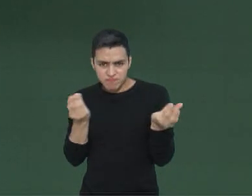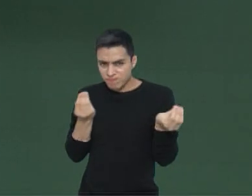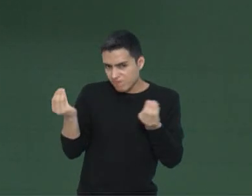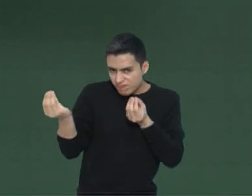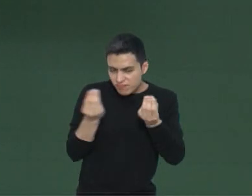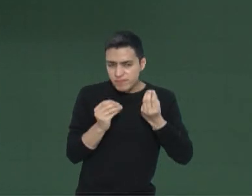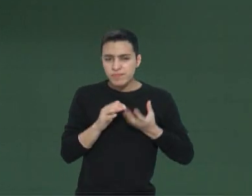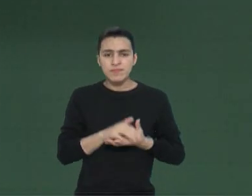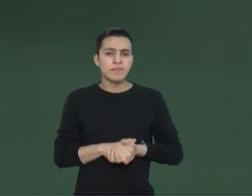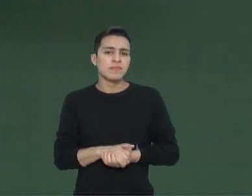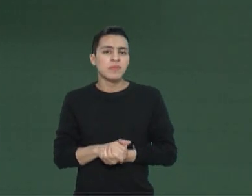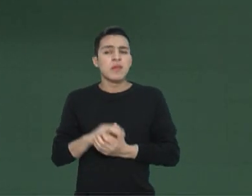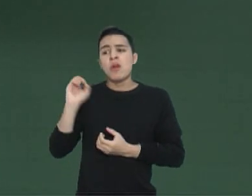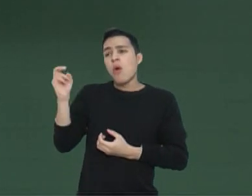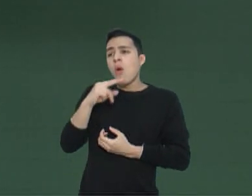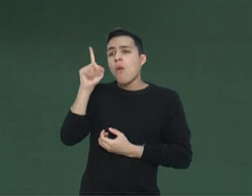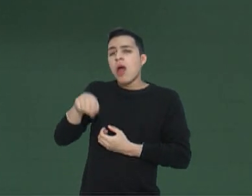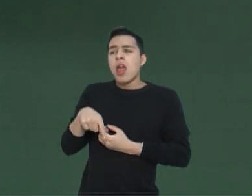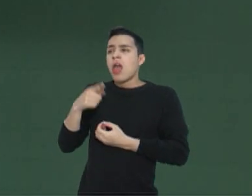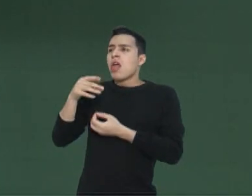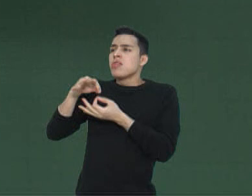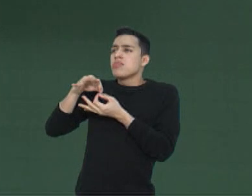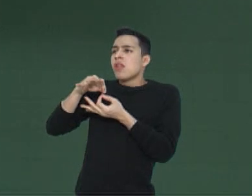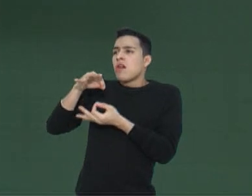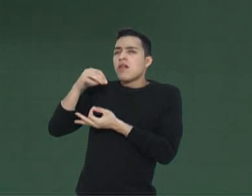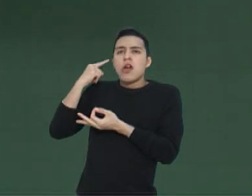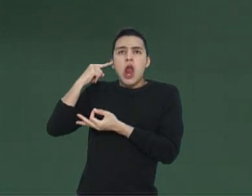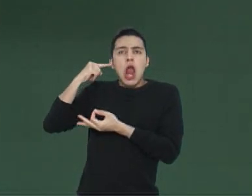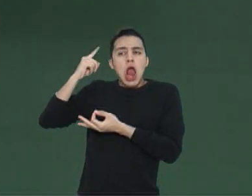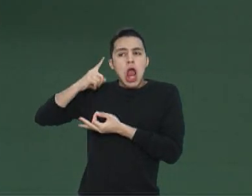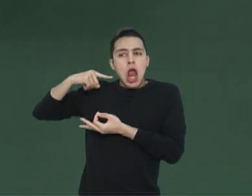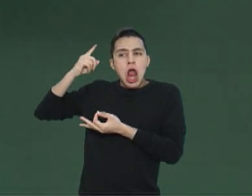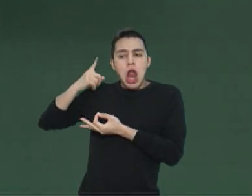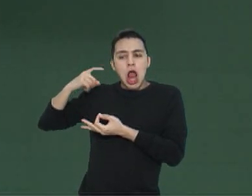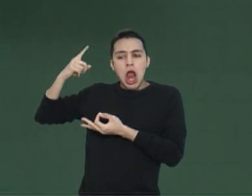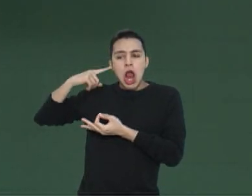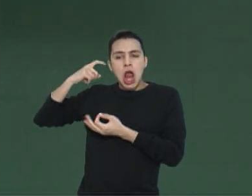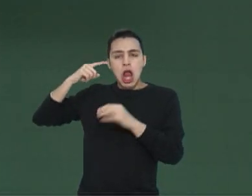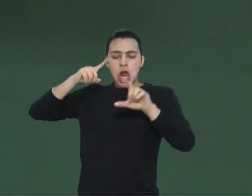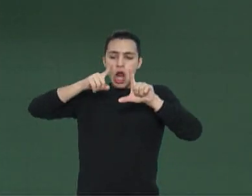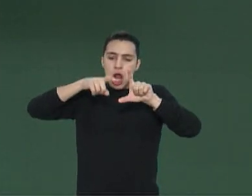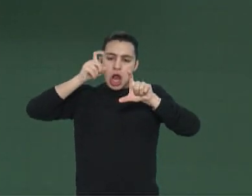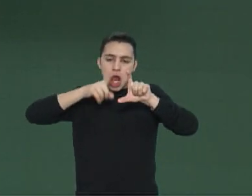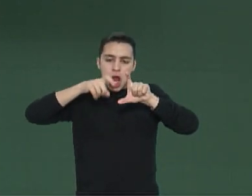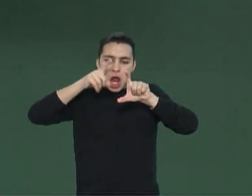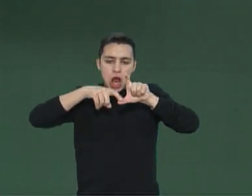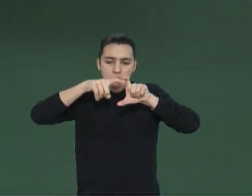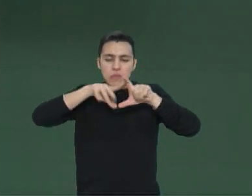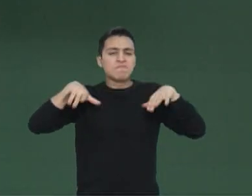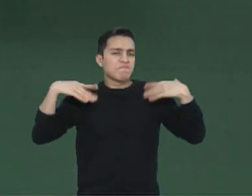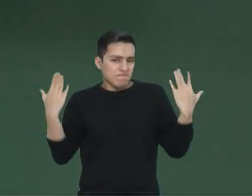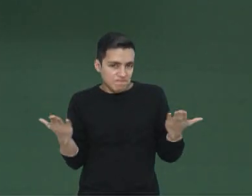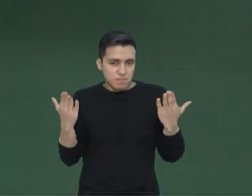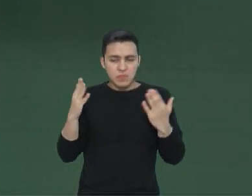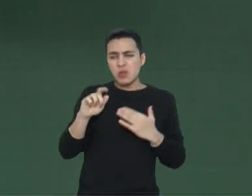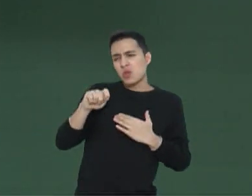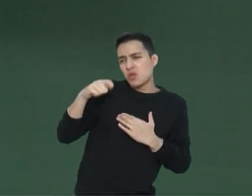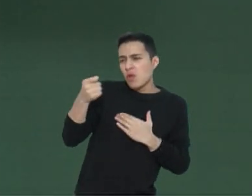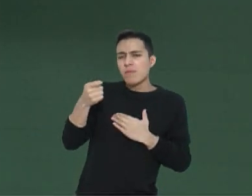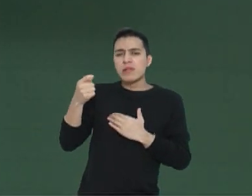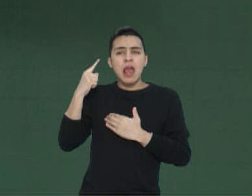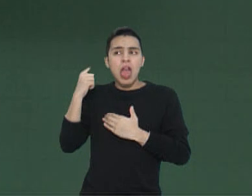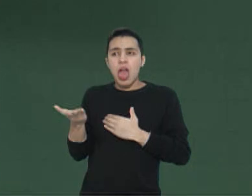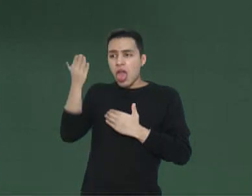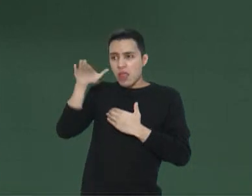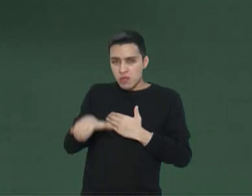termina rapidinho, ou é um som longo, que permanecemos ouvindo por muito tempo? Sobre a altura desse som,